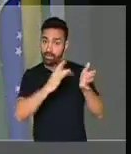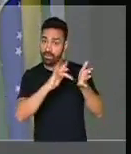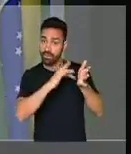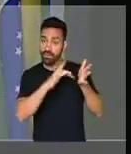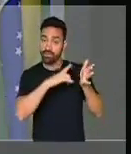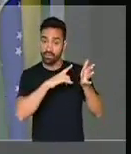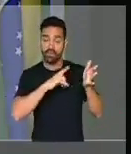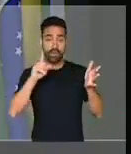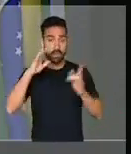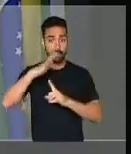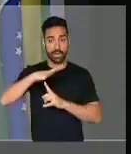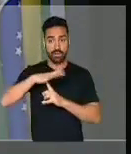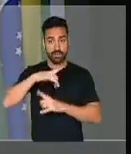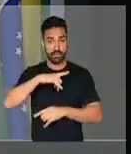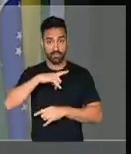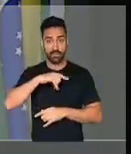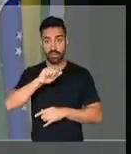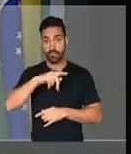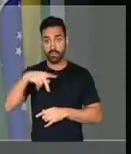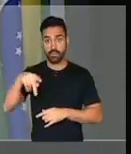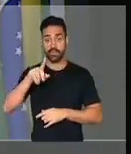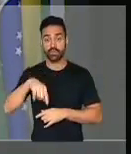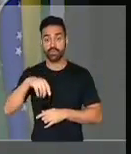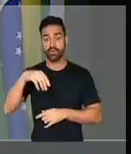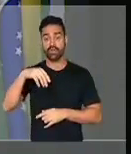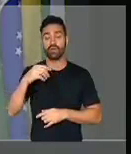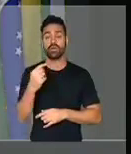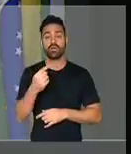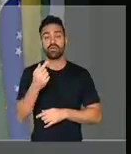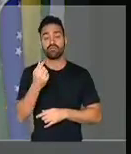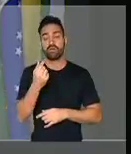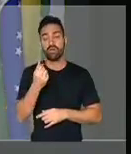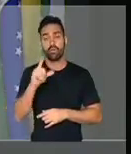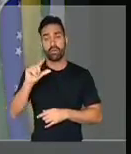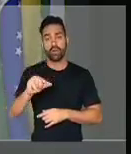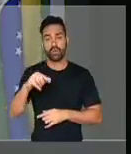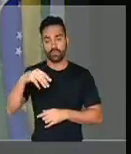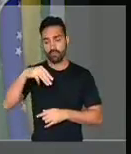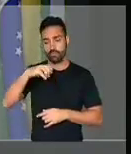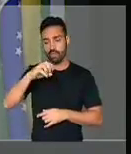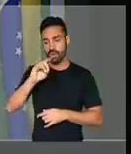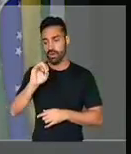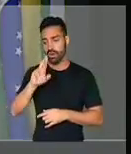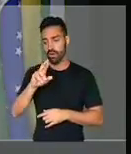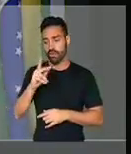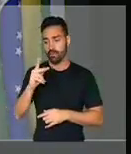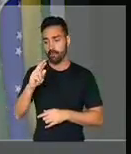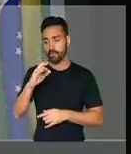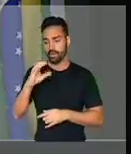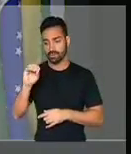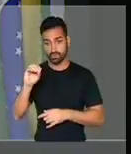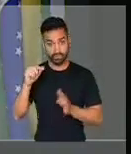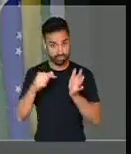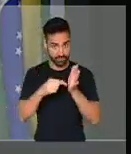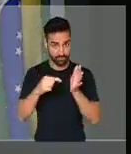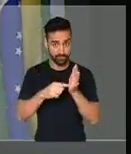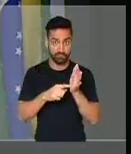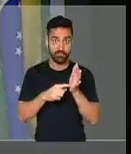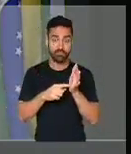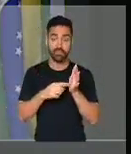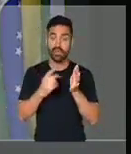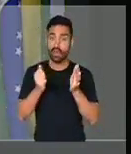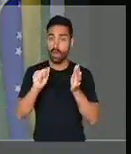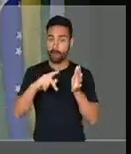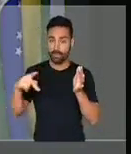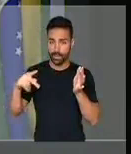um aplicativo chamado Menor Preço. E esse aplicativo de menor preço do